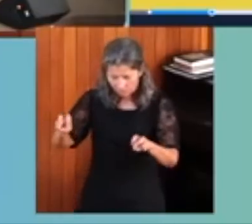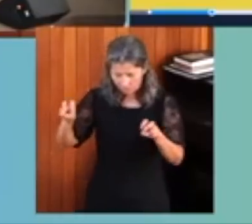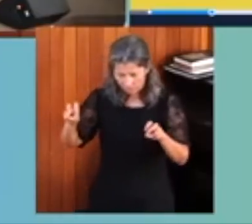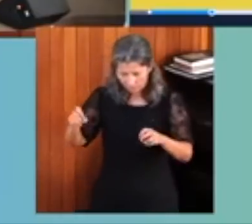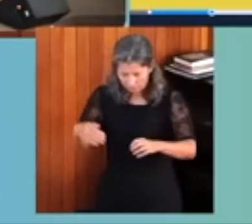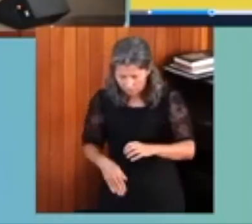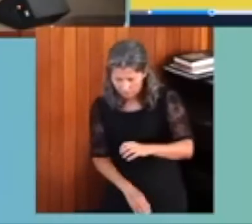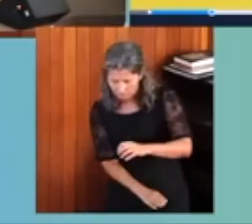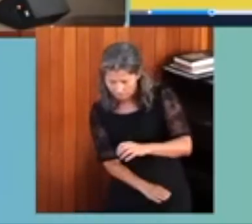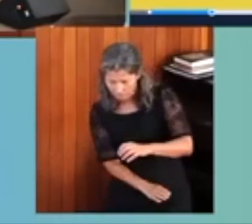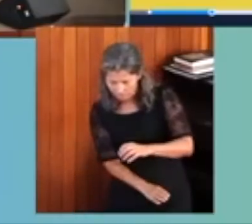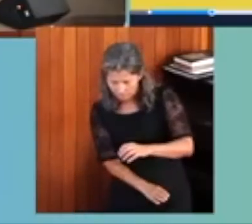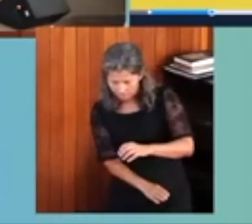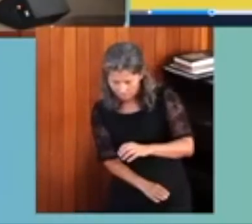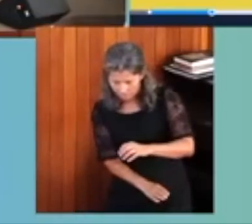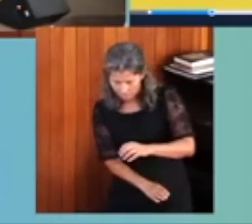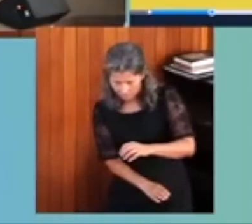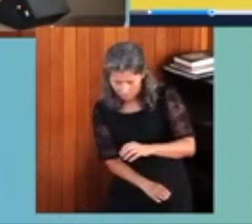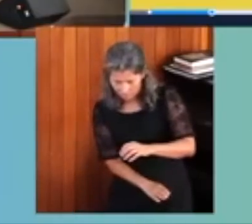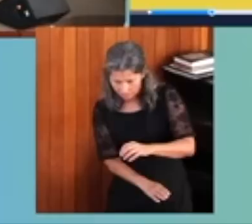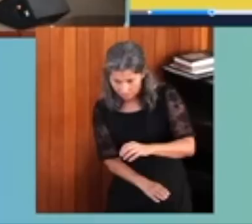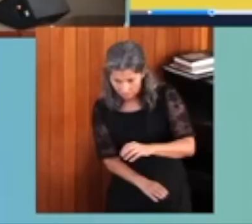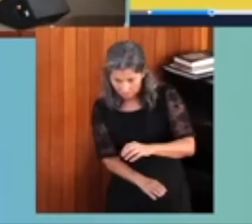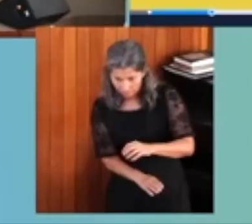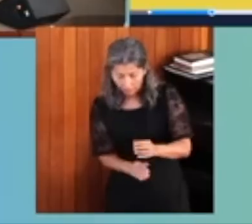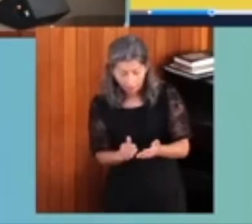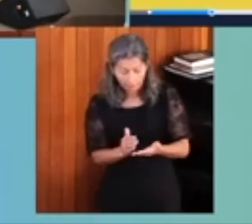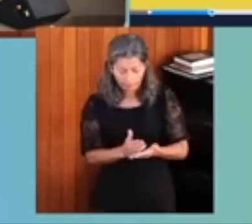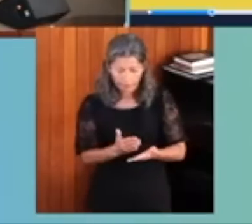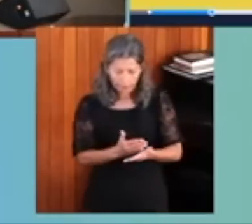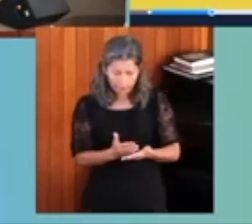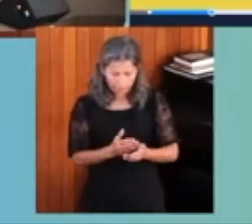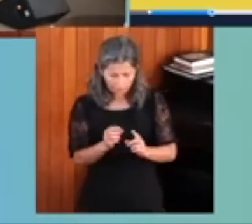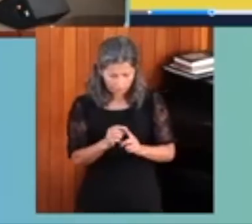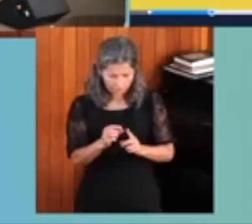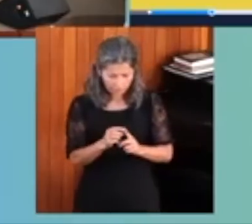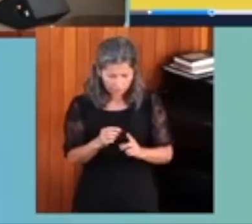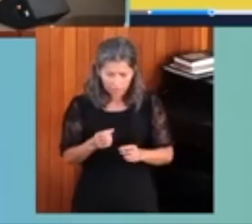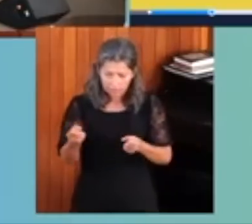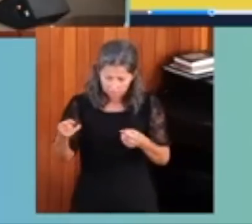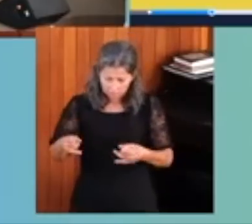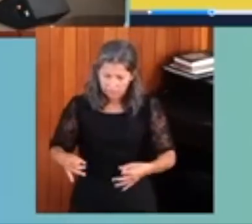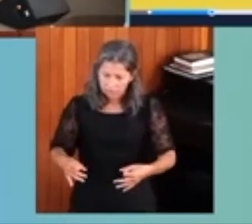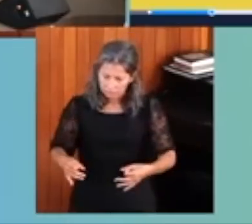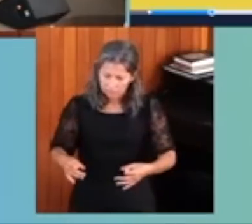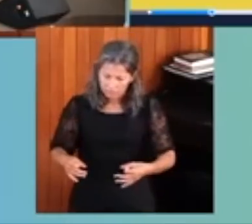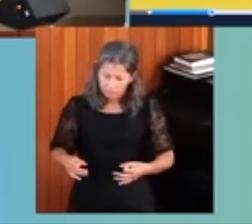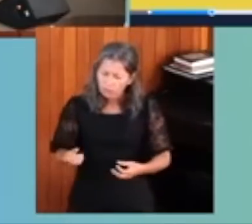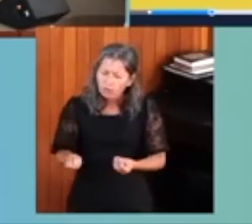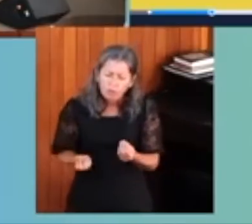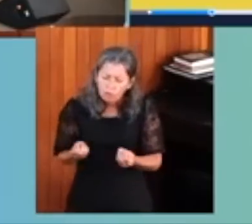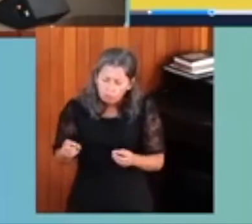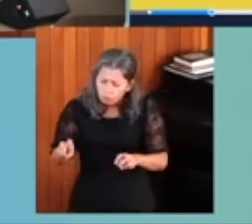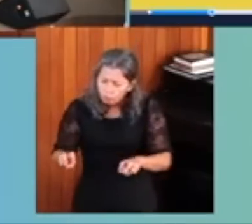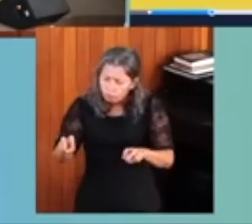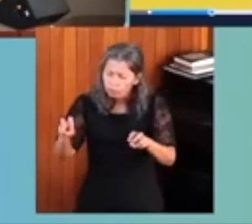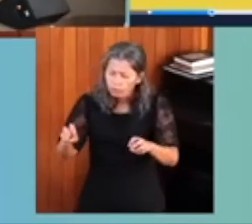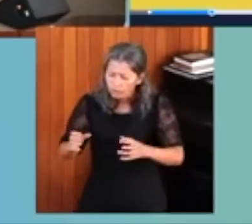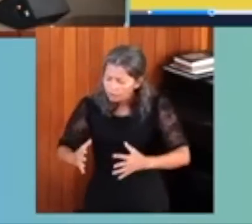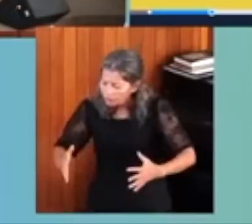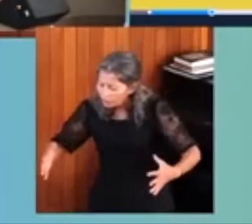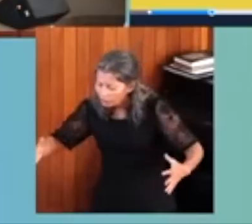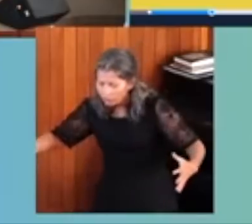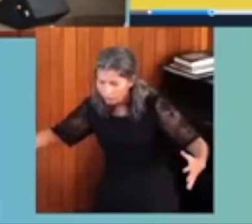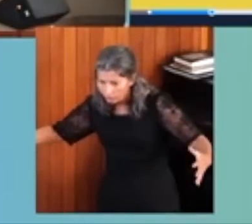estavam na sepultura, não estavam no inferno, não estavam no céu. Estavam debaixo do altar. Que altar gigante é esse para conter tantas pessoas